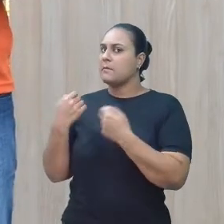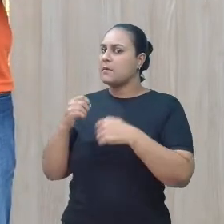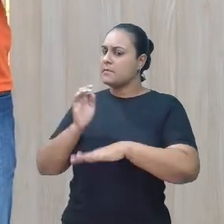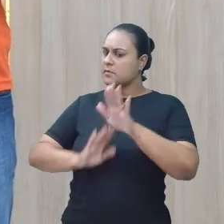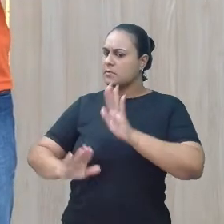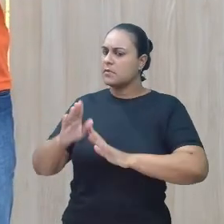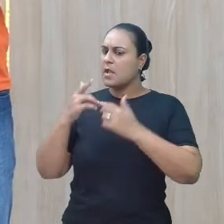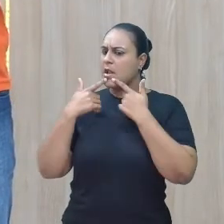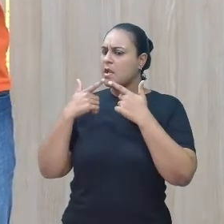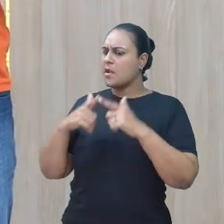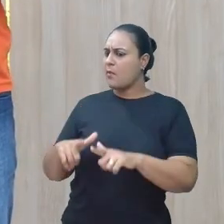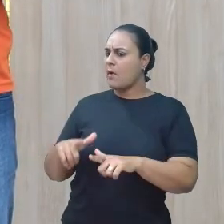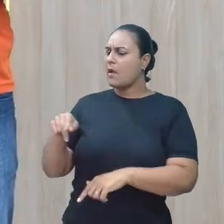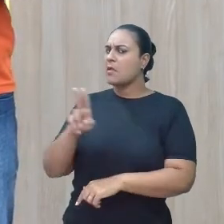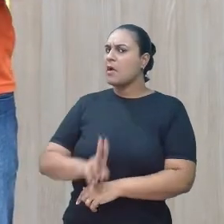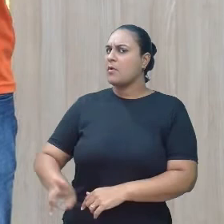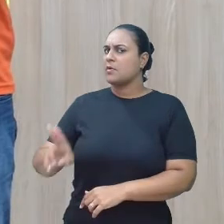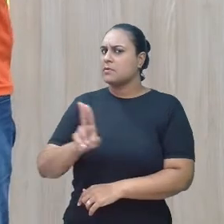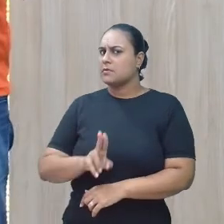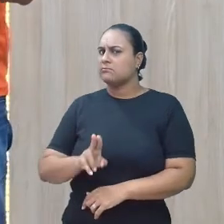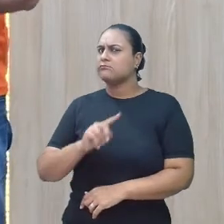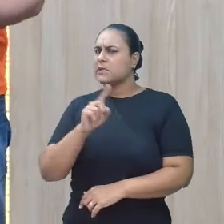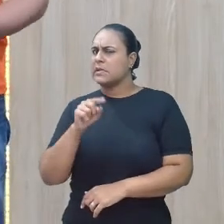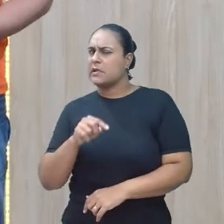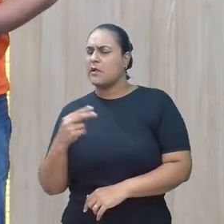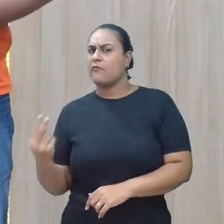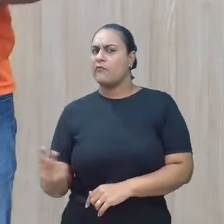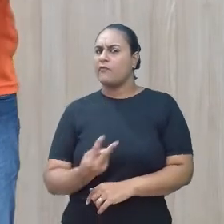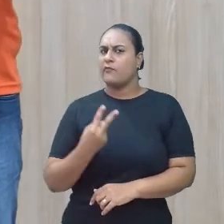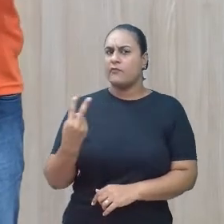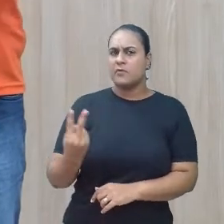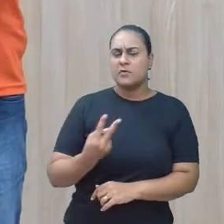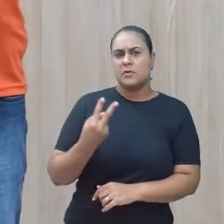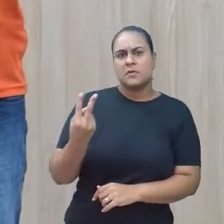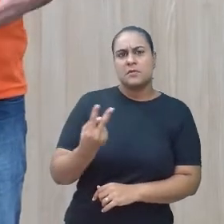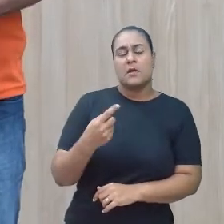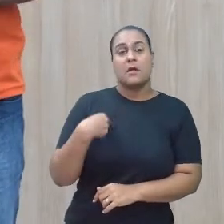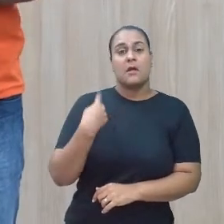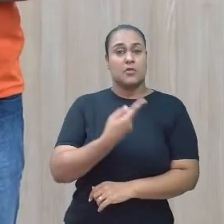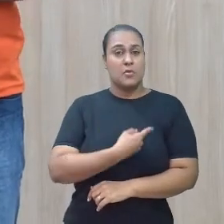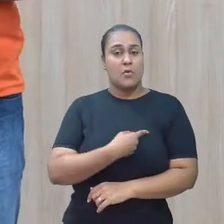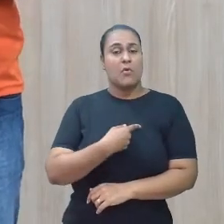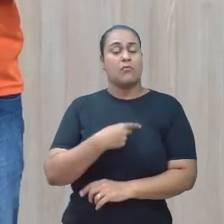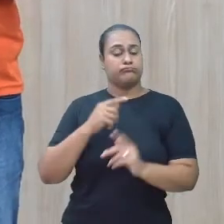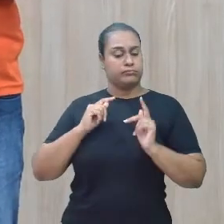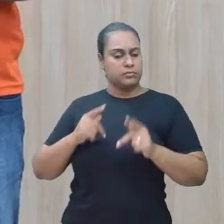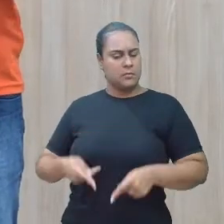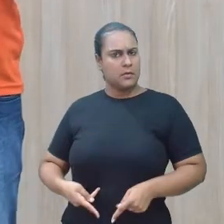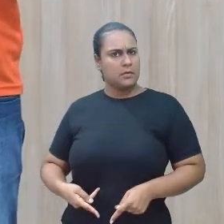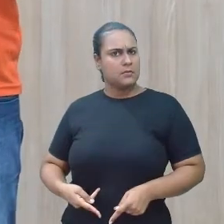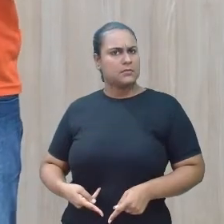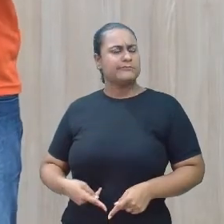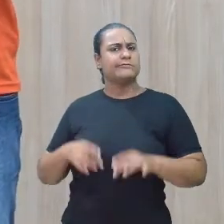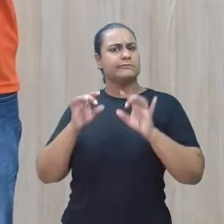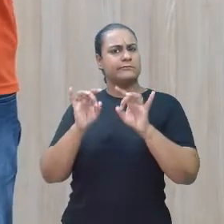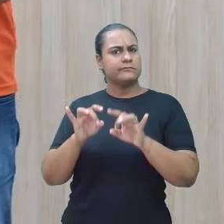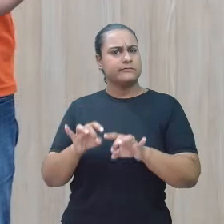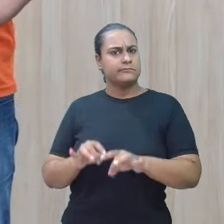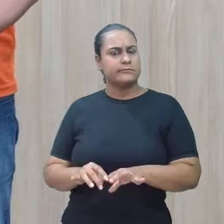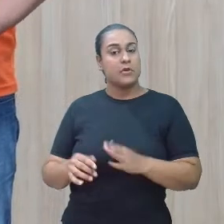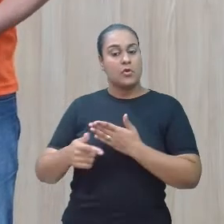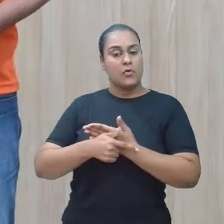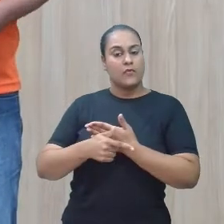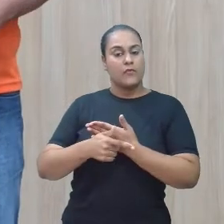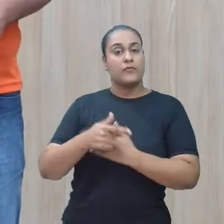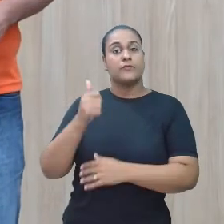Que linguagem é essa que está sendo utilizada? Será que está valorizando, né, a nós enquanto seres humanos, especialmente o papel da